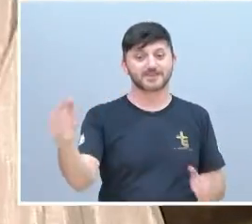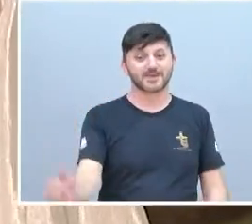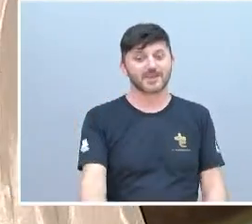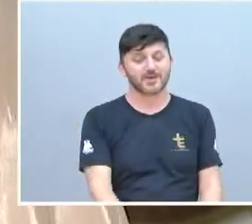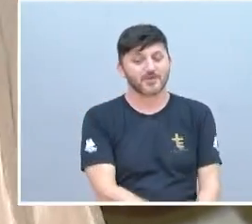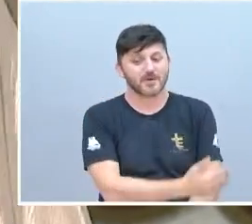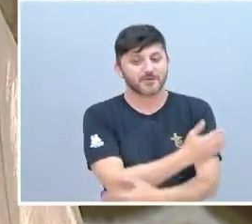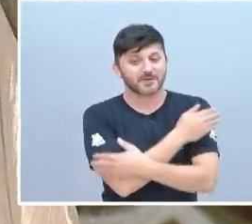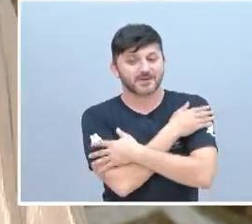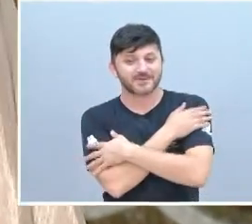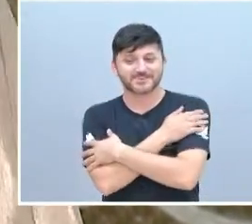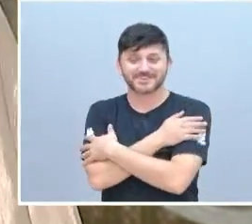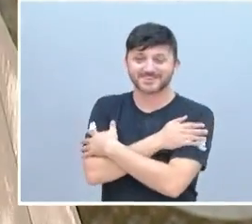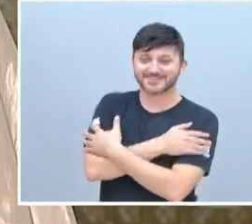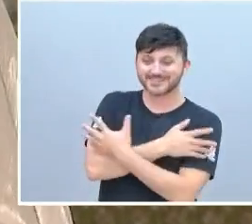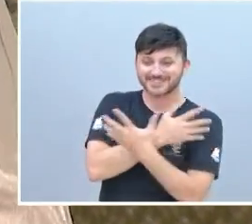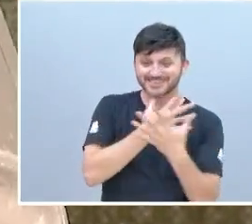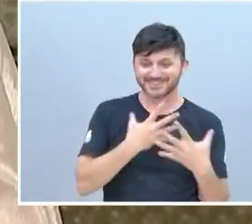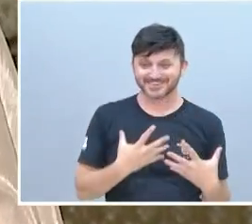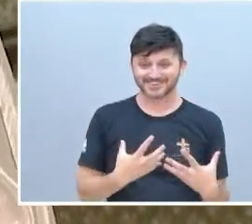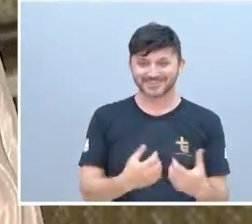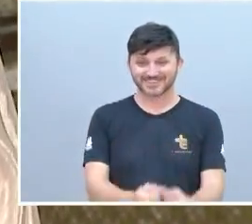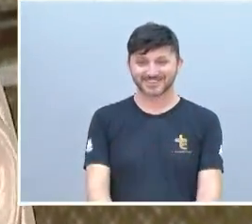Ser o seu abraço